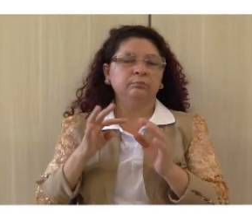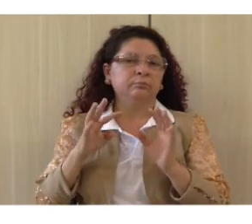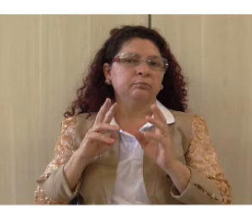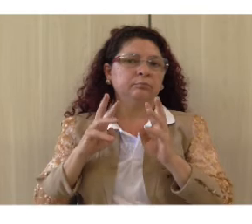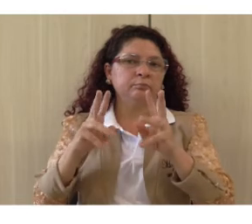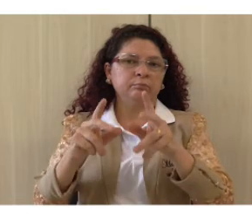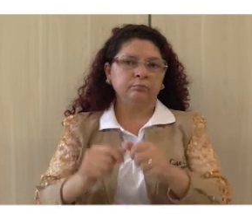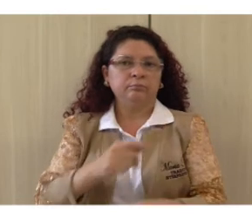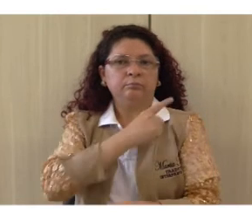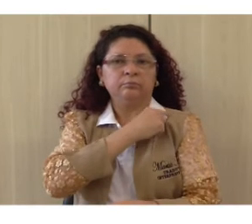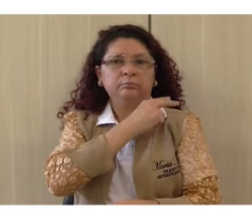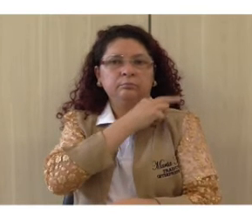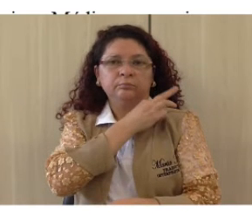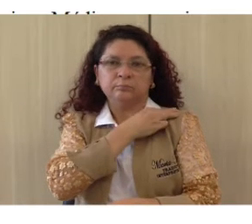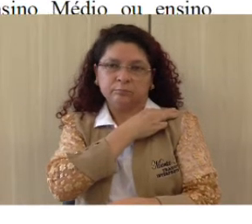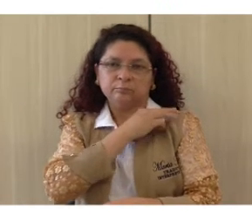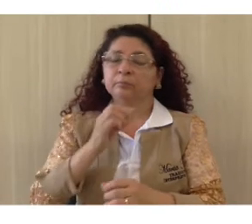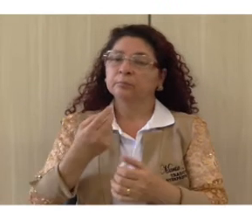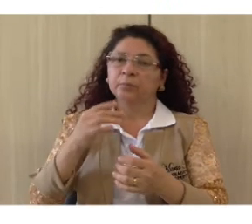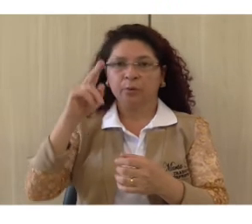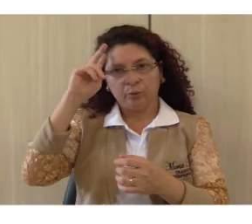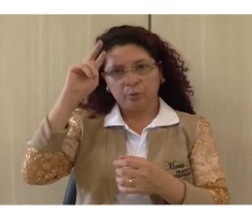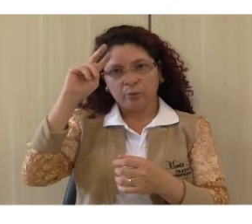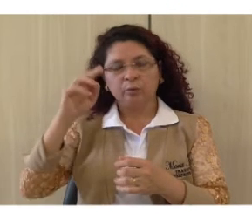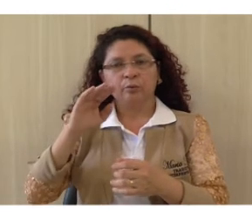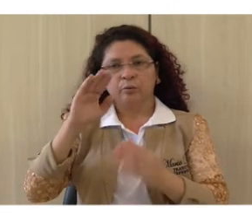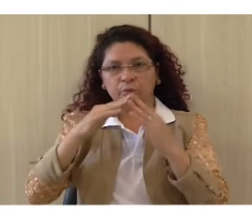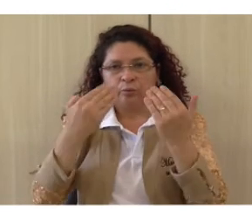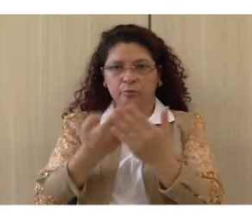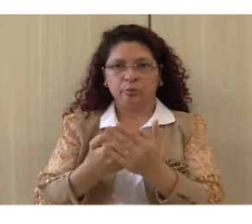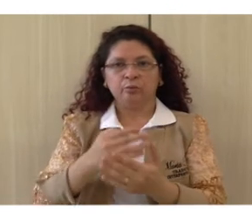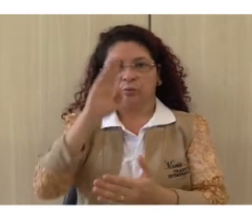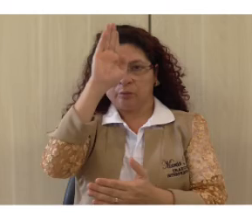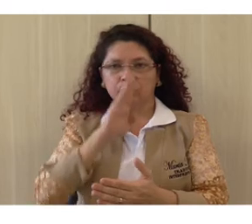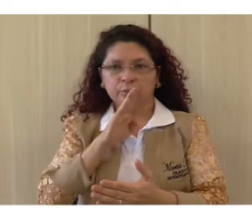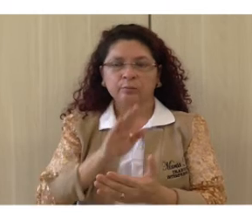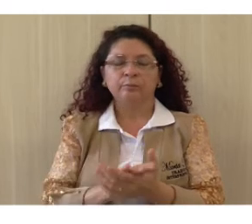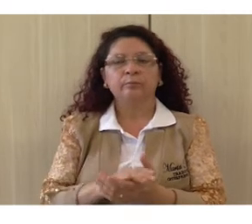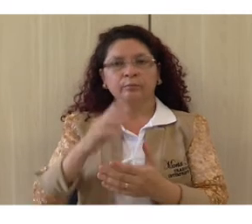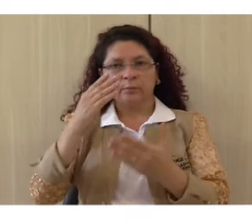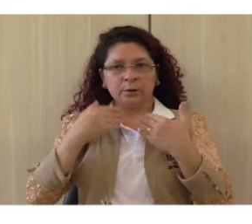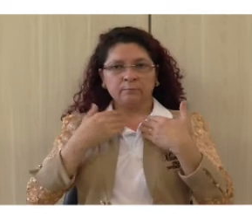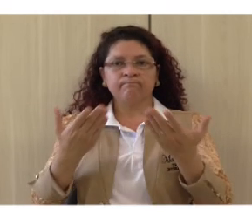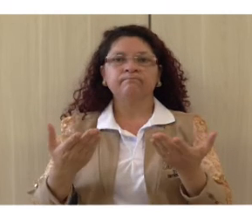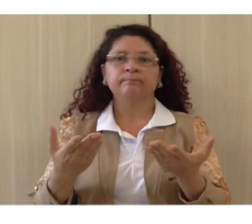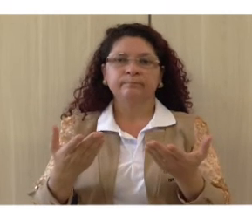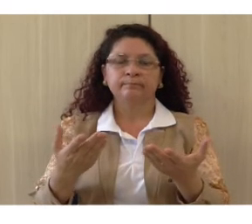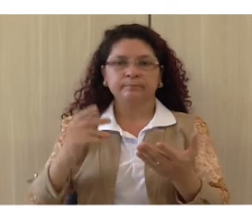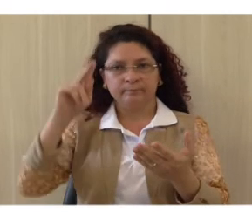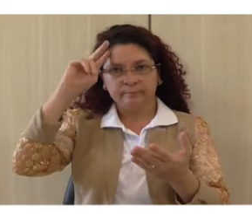integralmente o ensino médio ou o ensino equivalente à escola pública. B. Autodeclaração de cor,